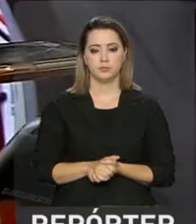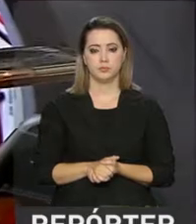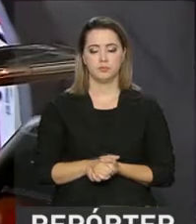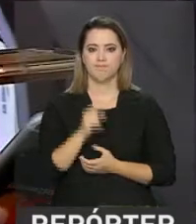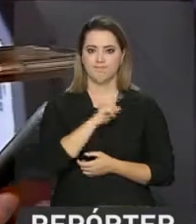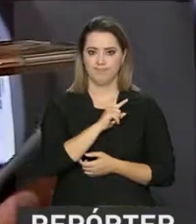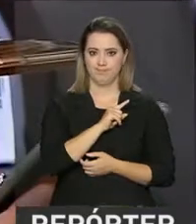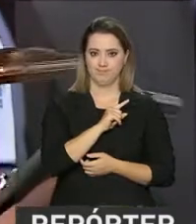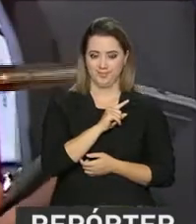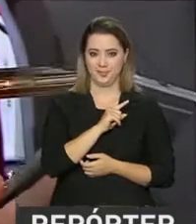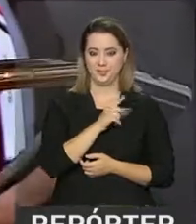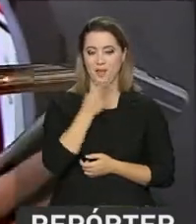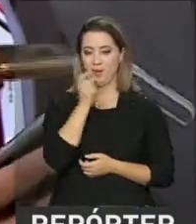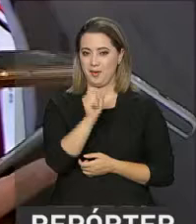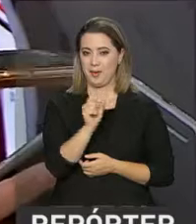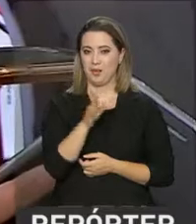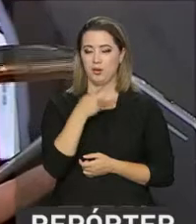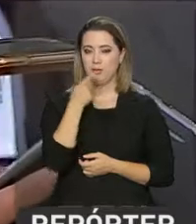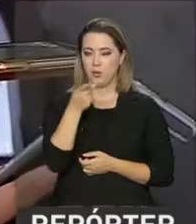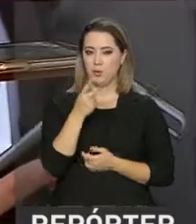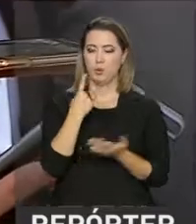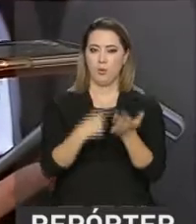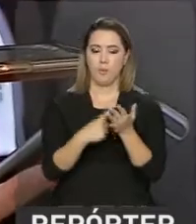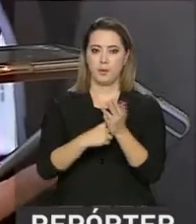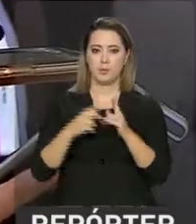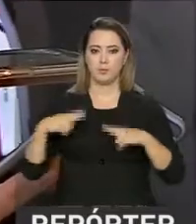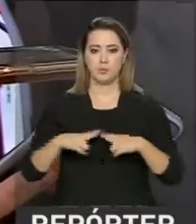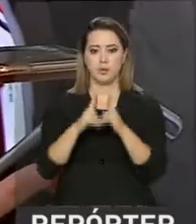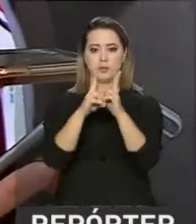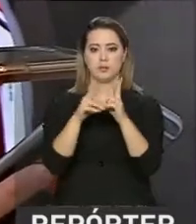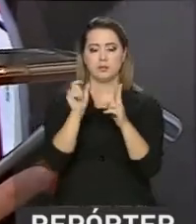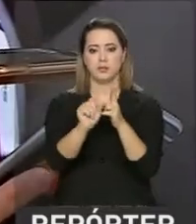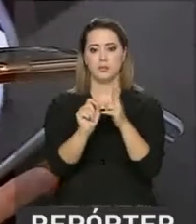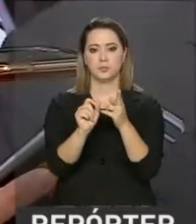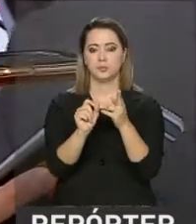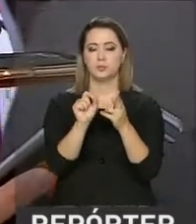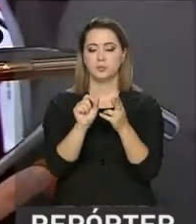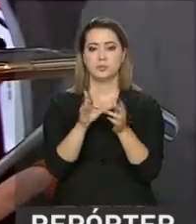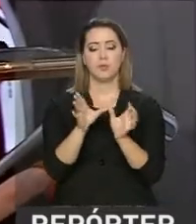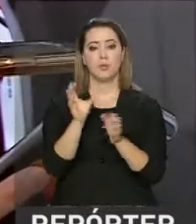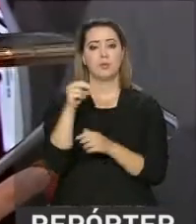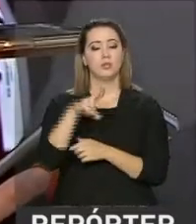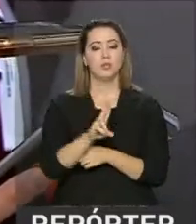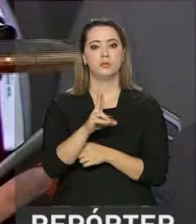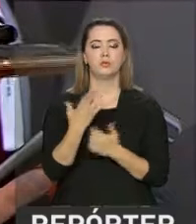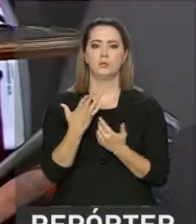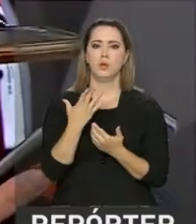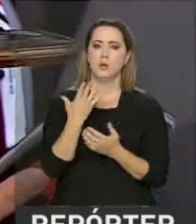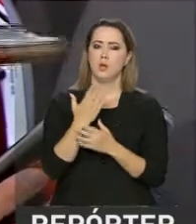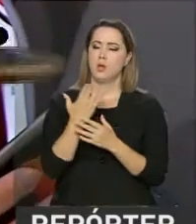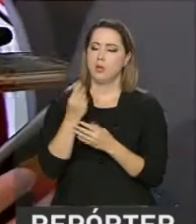Eu, particularmente, falei muito do Acordo de Paris. Eu fui um dos primeiros a depositar o Acordo de Paris na ONU, né? Nas